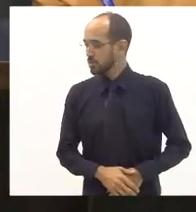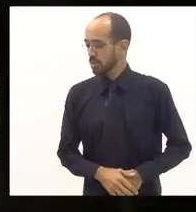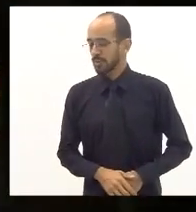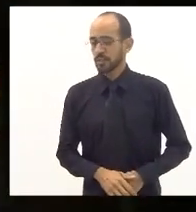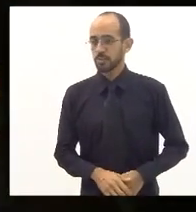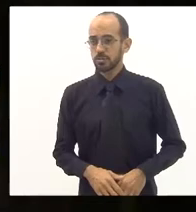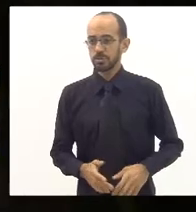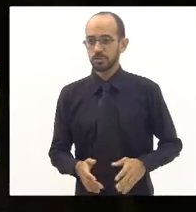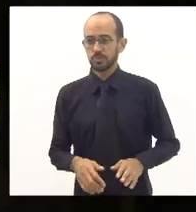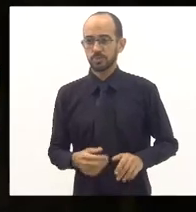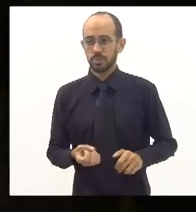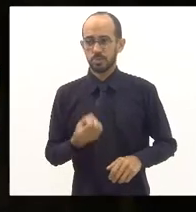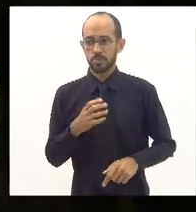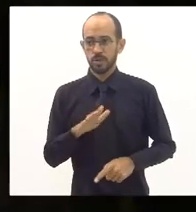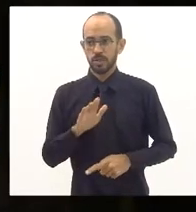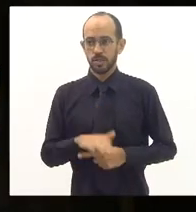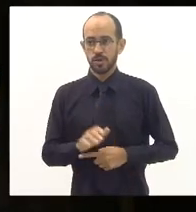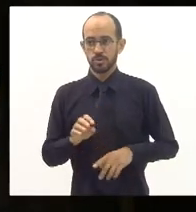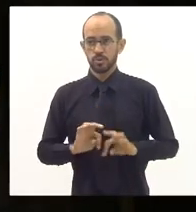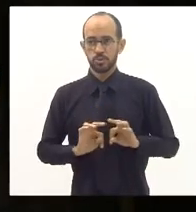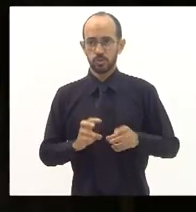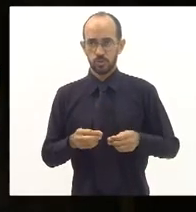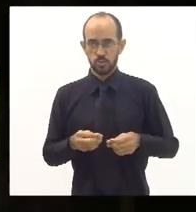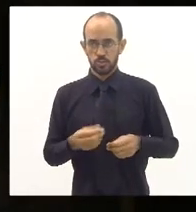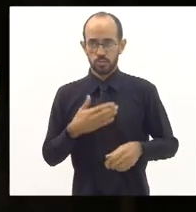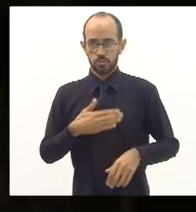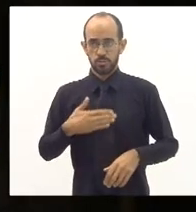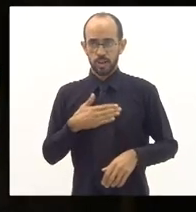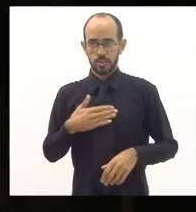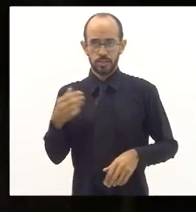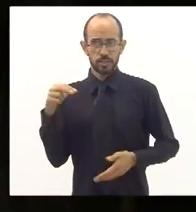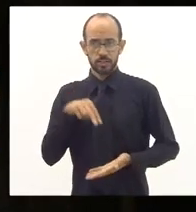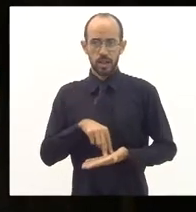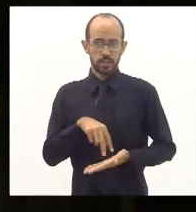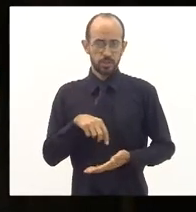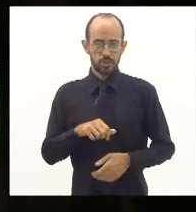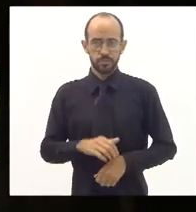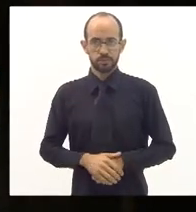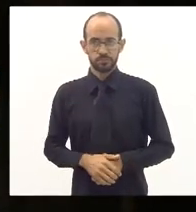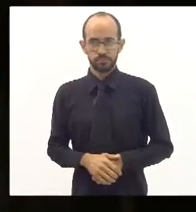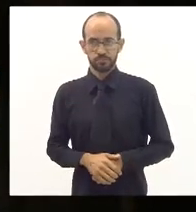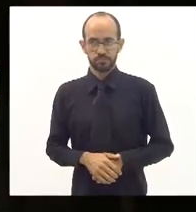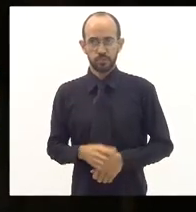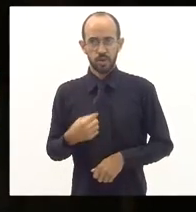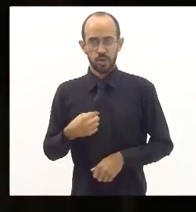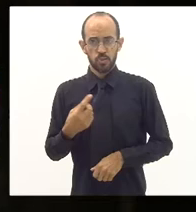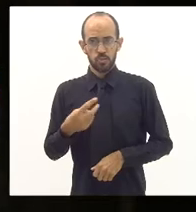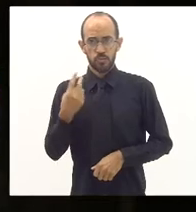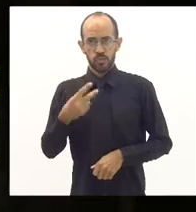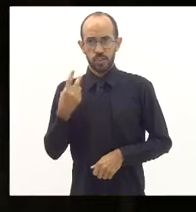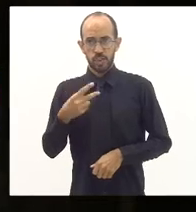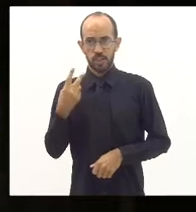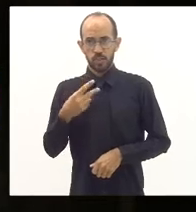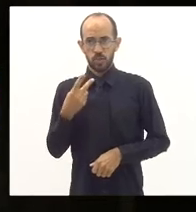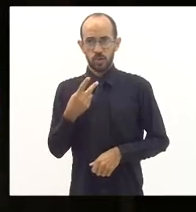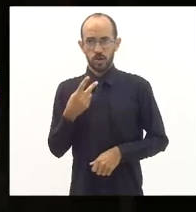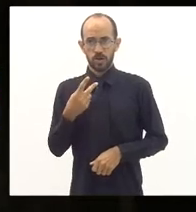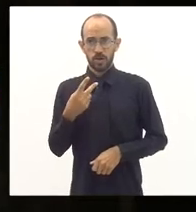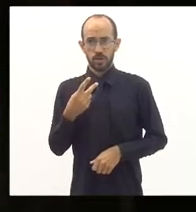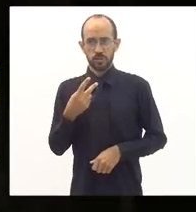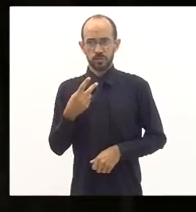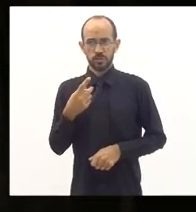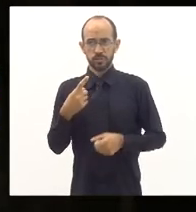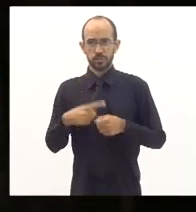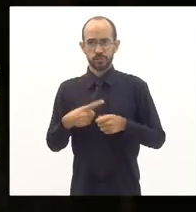Uma boa tarde a todos. É um prazer estar aqui hoje como vereadora do distrito